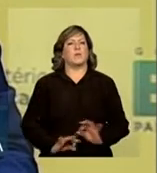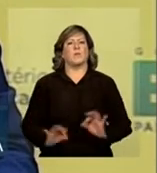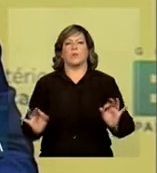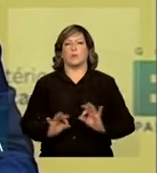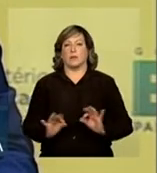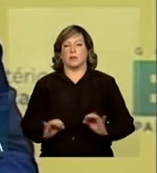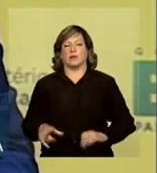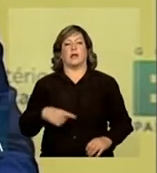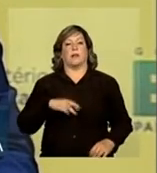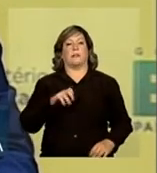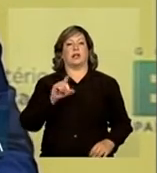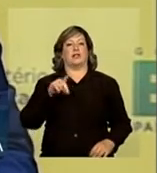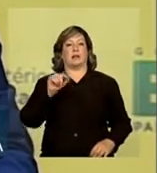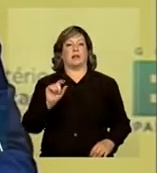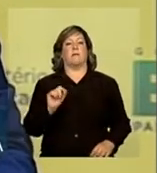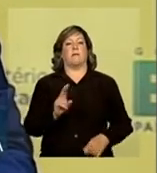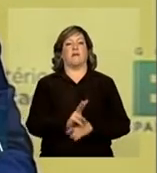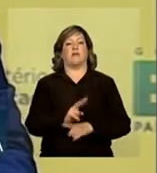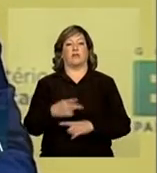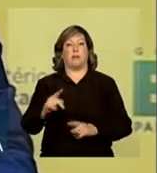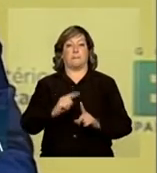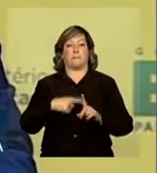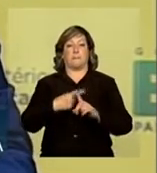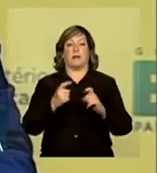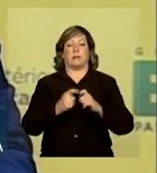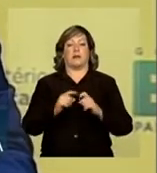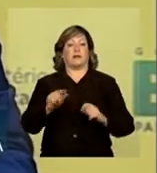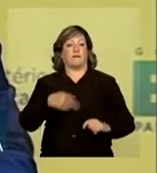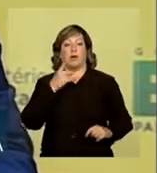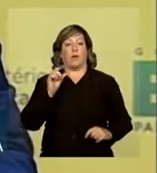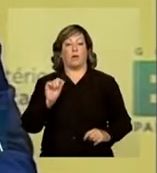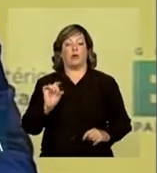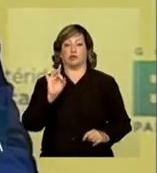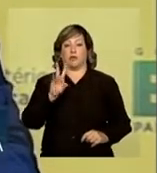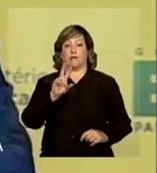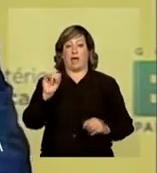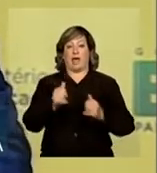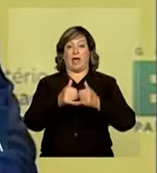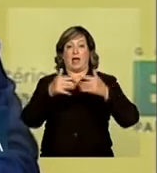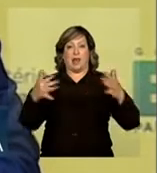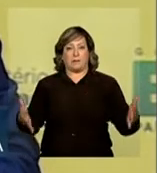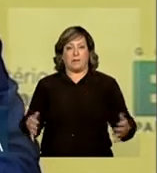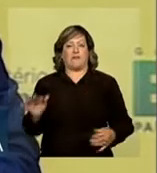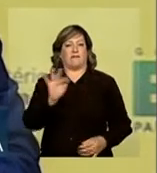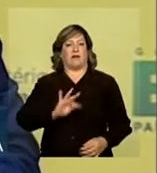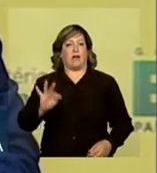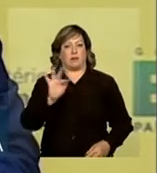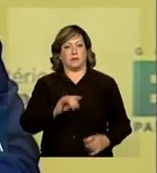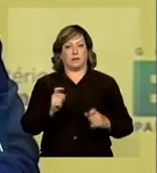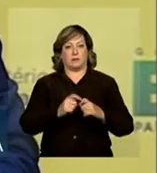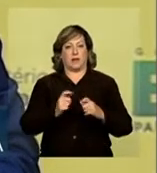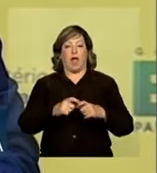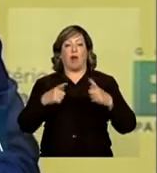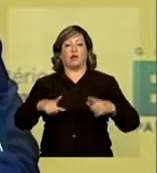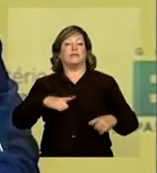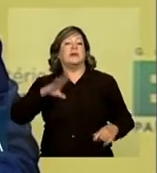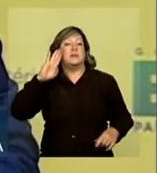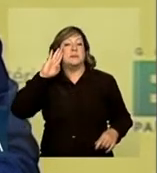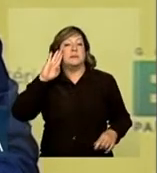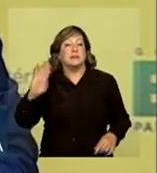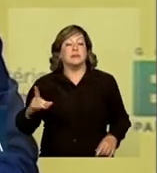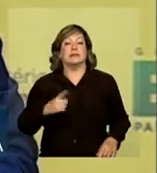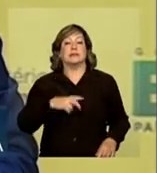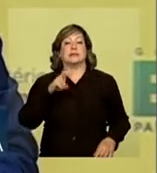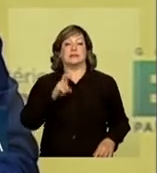Mila provisória do Mais Médicos que diz o seguinte só vai abrir Faculdade de Medicina Onde tiver no mínimo cinco Leite SUS por